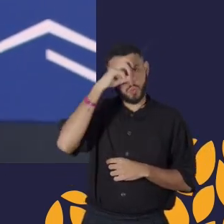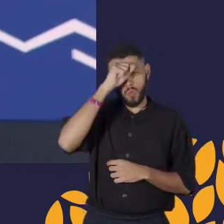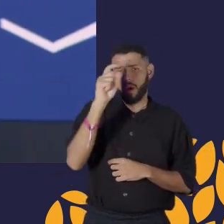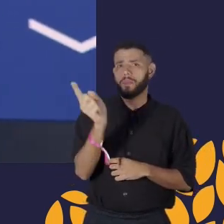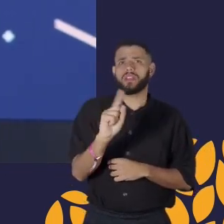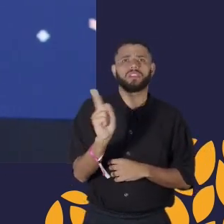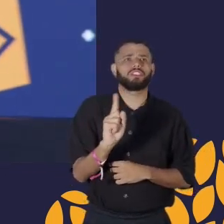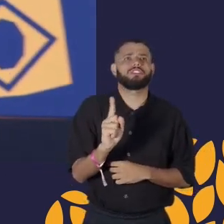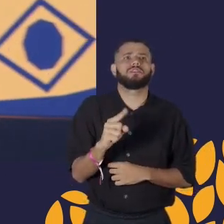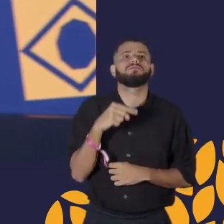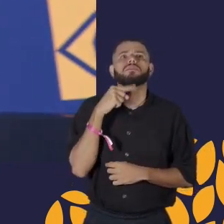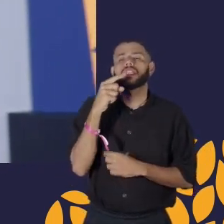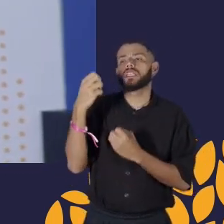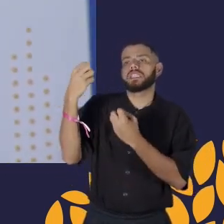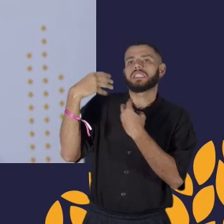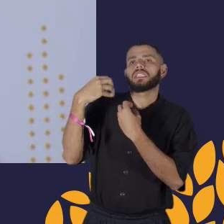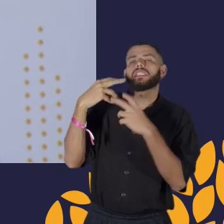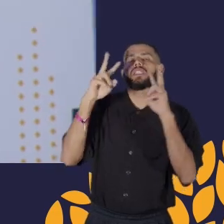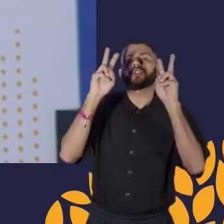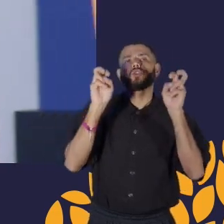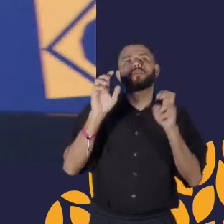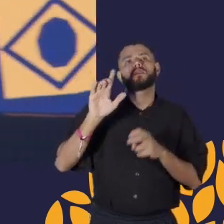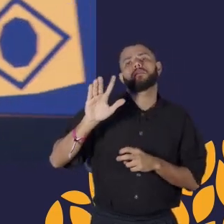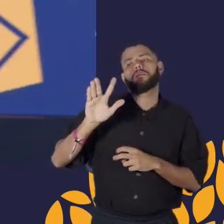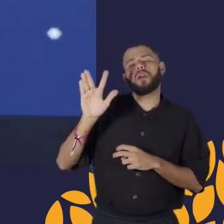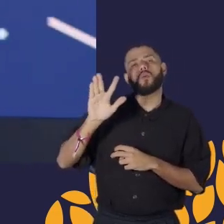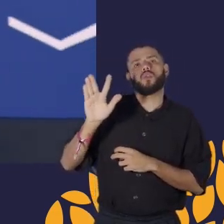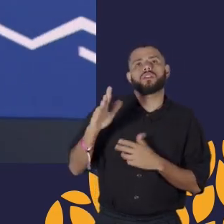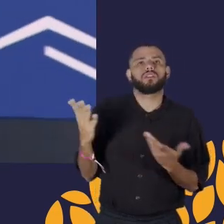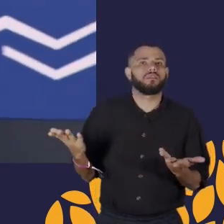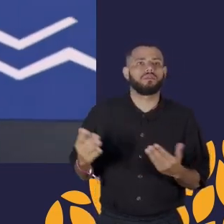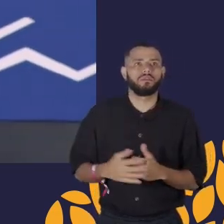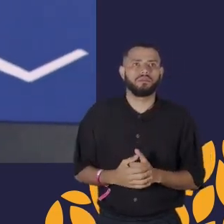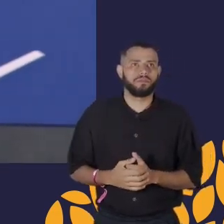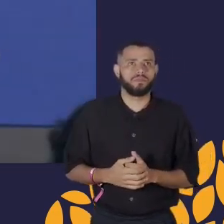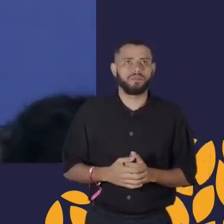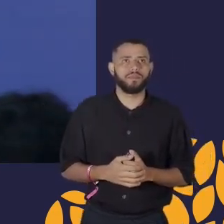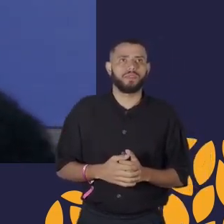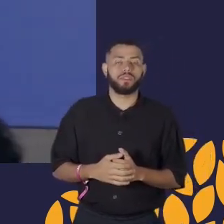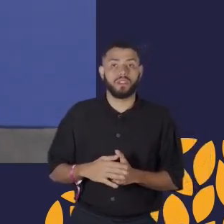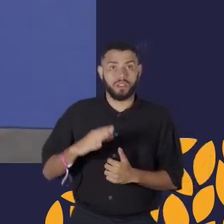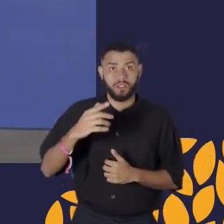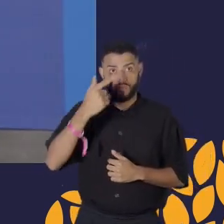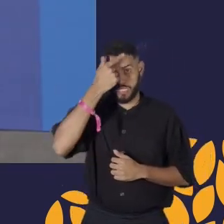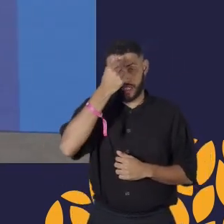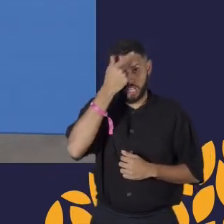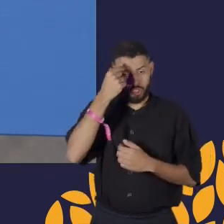Ninguém ensina para nós sobre a cannabis, sobre a maconha medicinal na universidade.